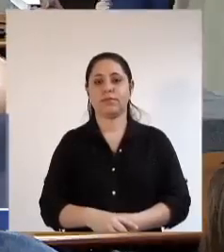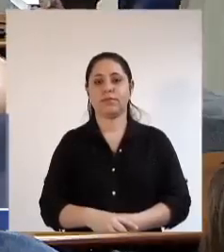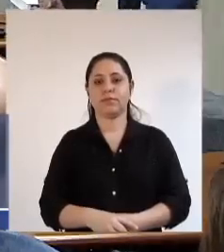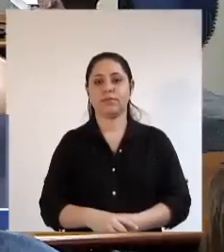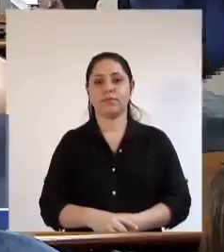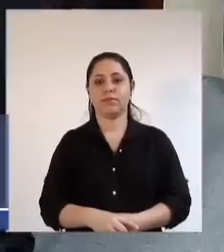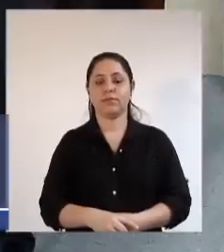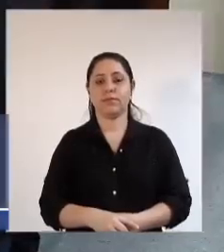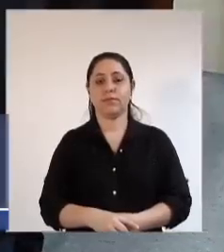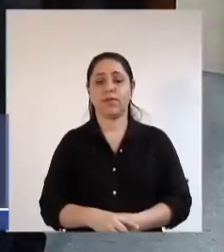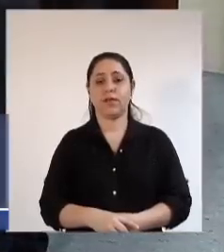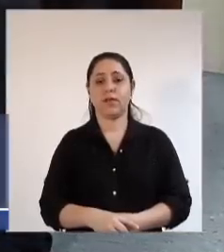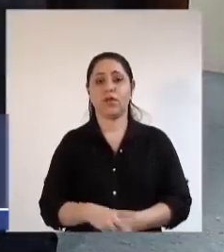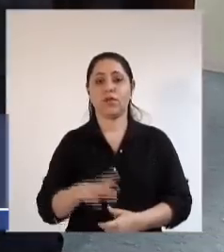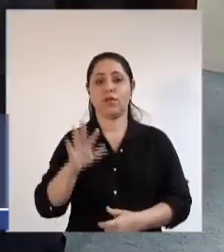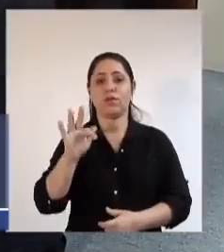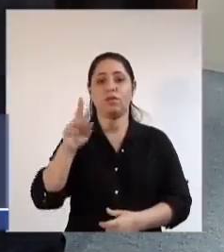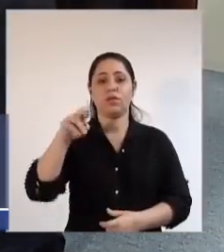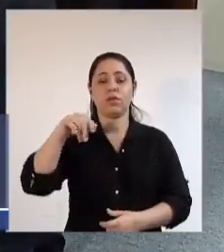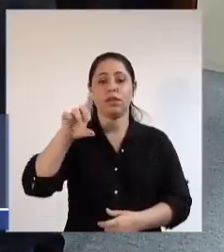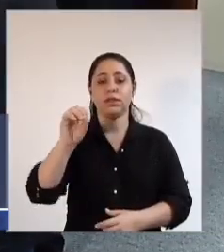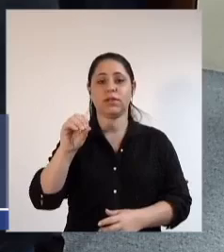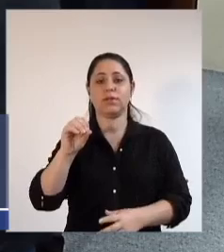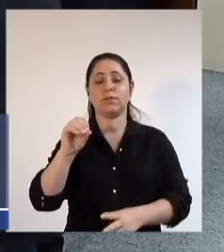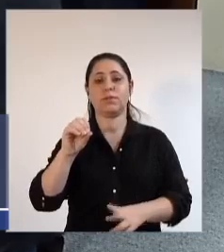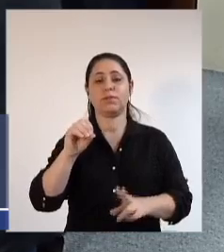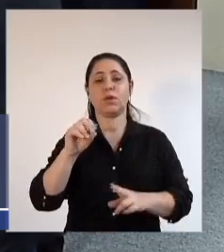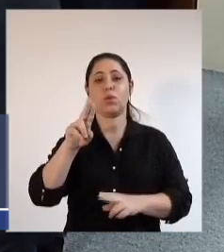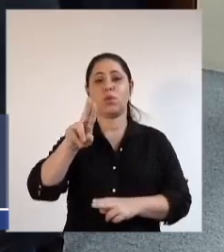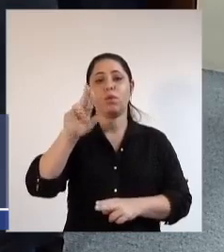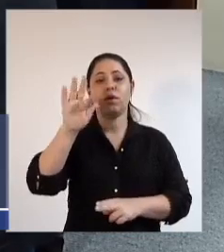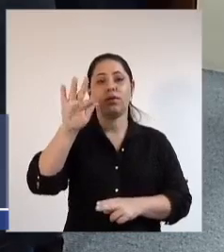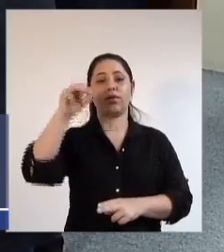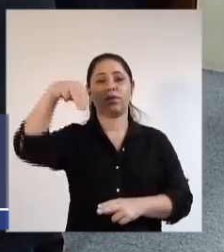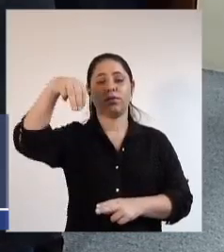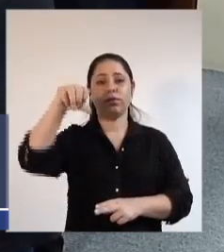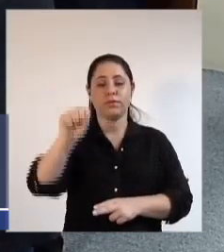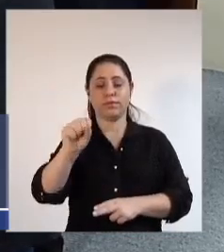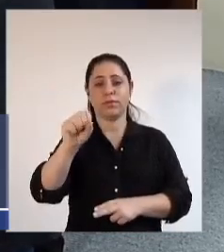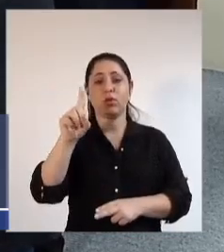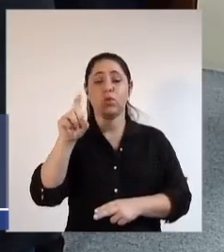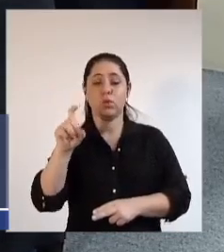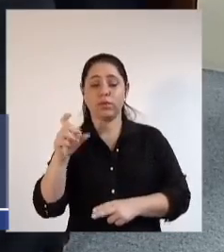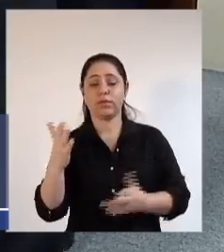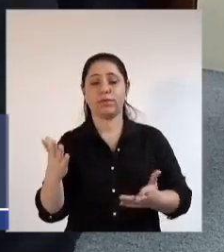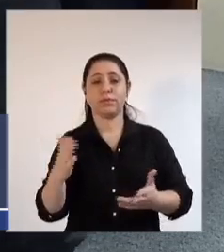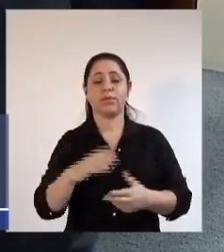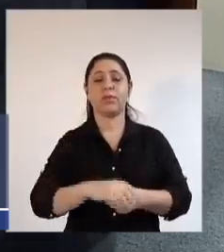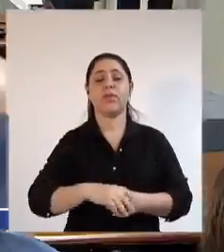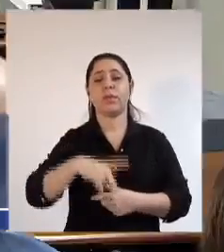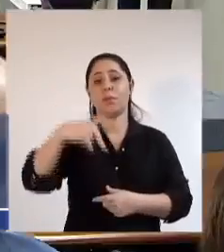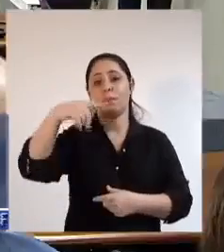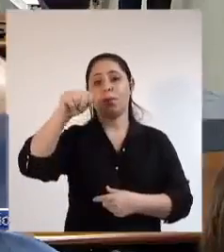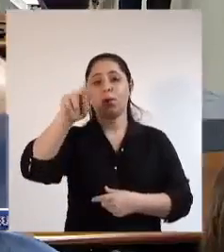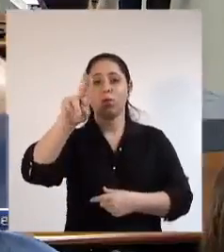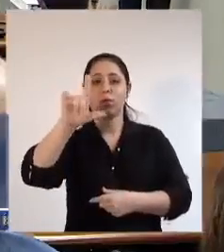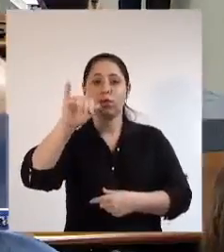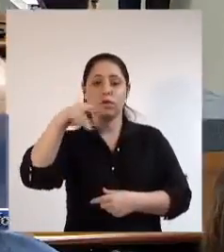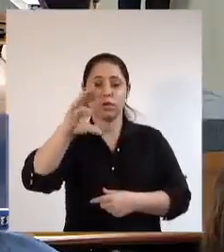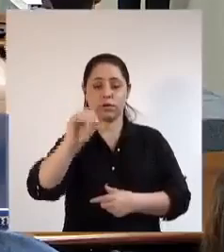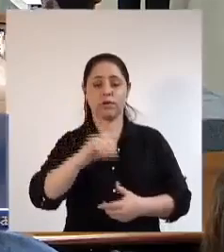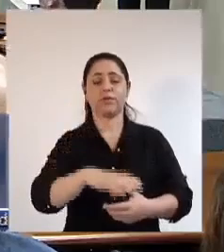pela fundação universidade federal da grande dourados titular paulino barroso medina júnior